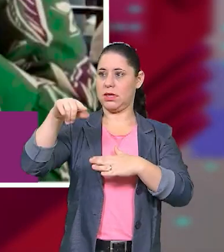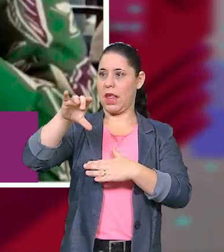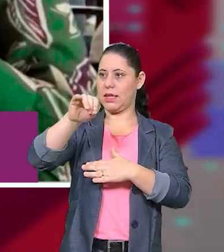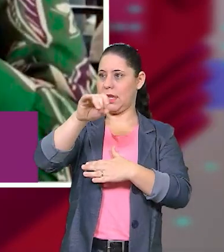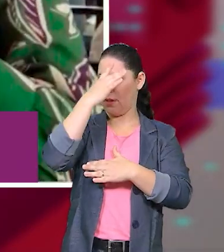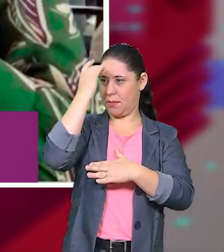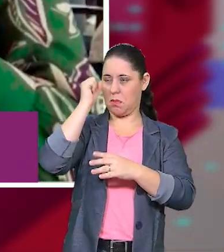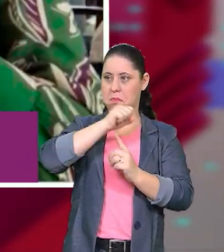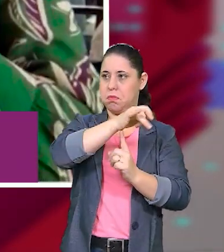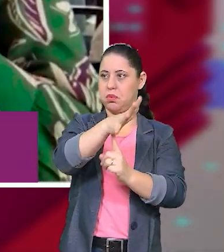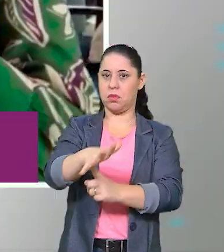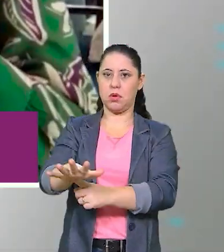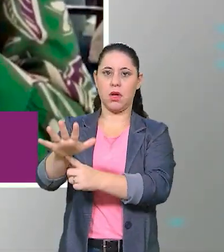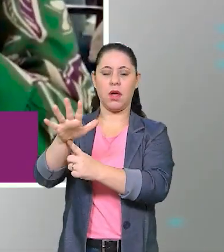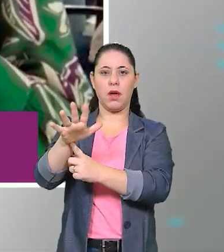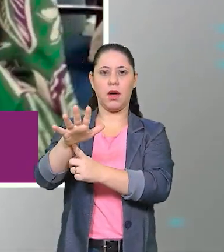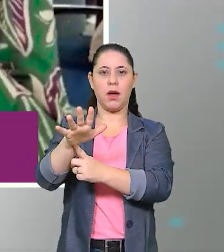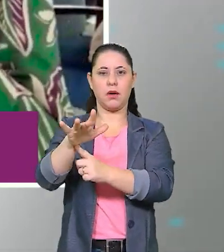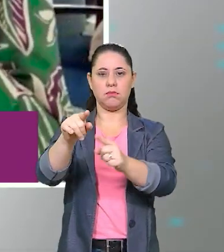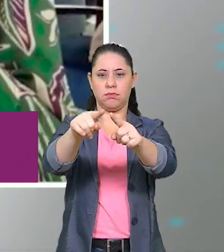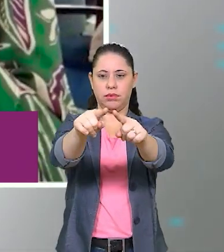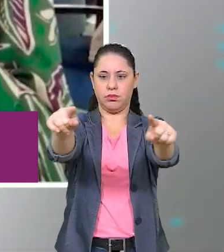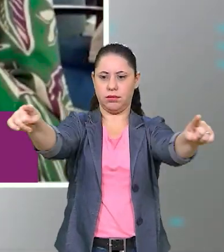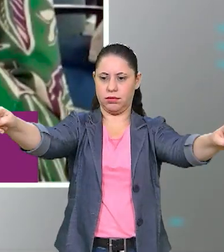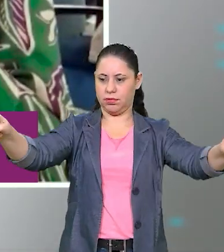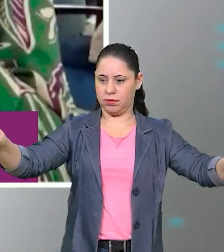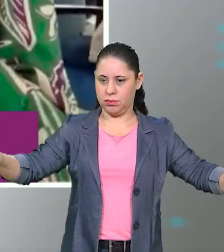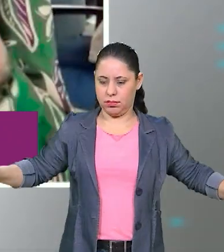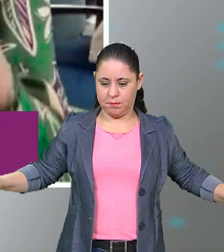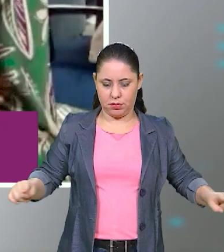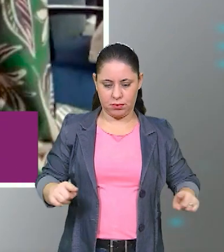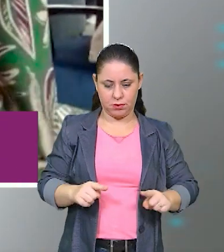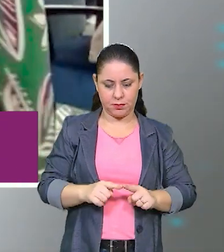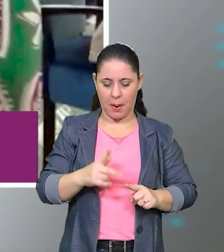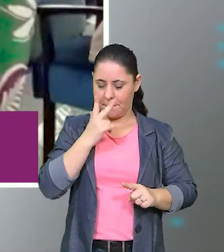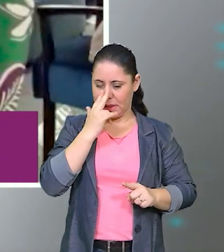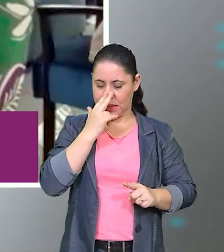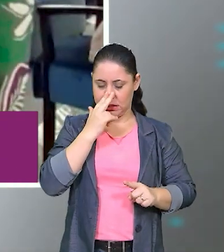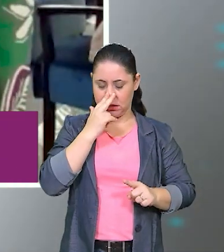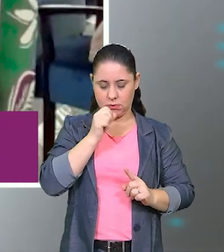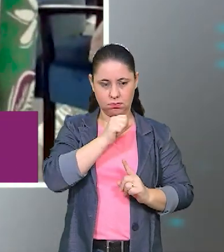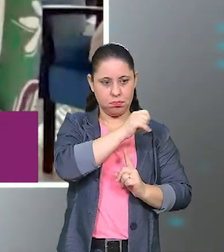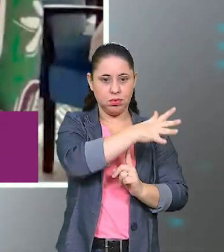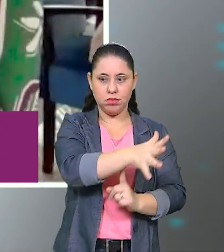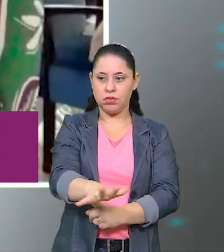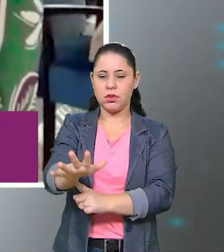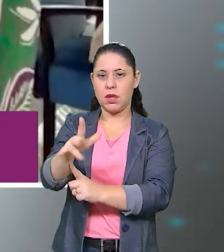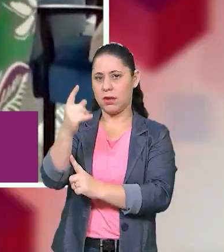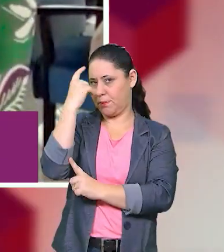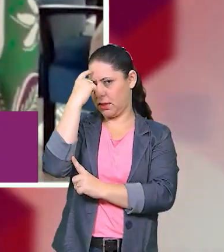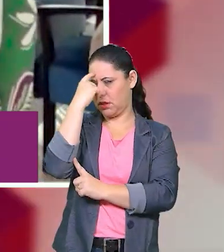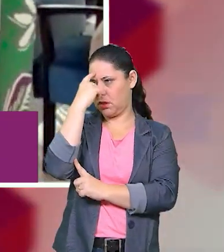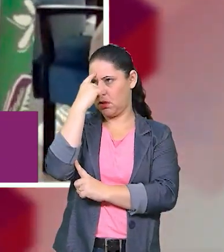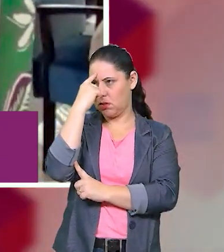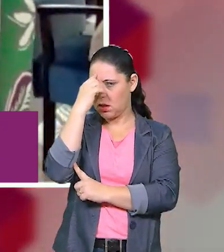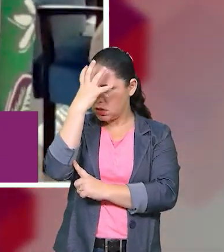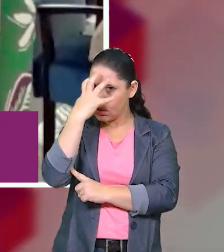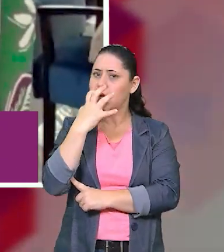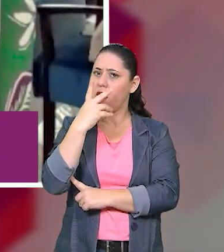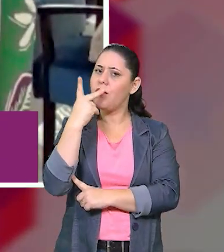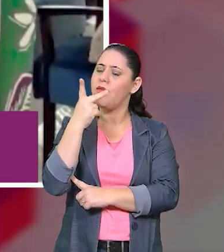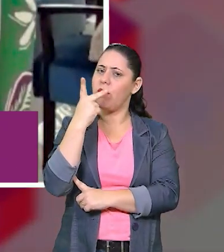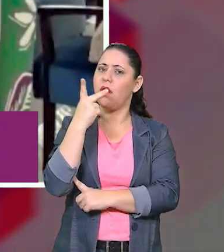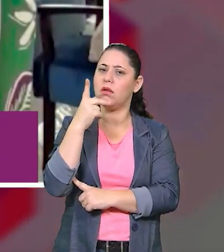sério o que eu falo. Eu sou responsável por criar minha realidade, cada um é. Nós somos co-criadores da nossa